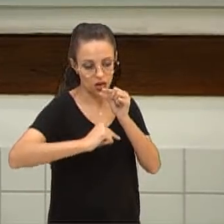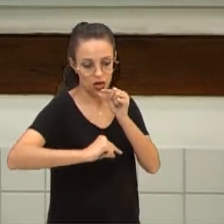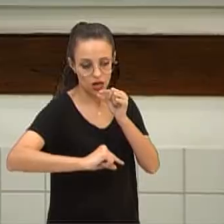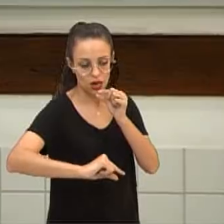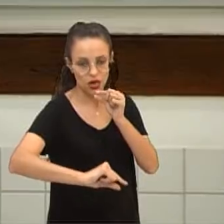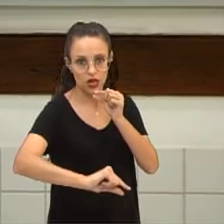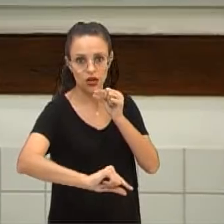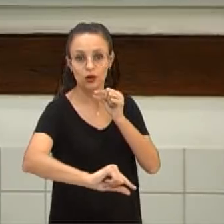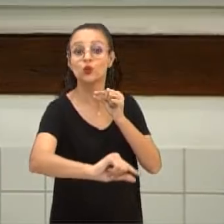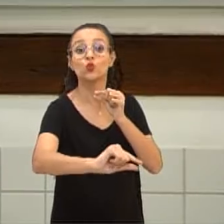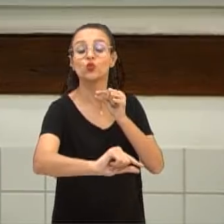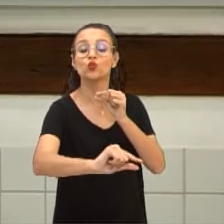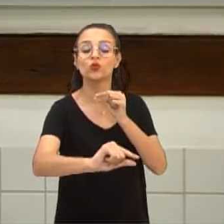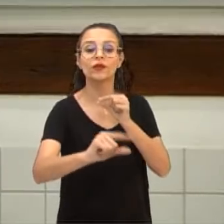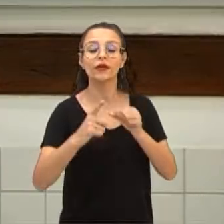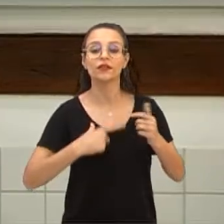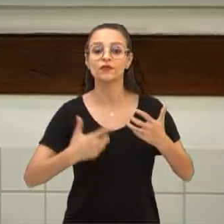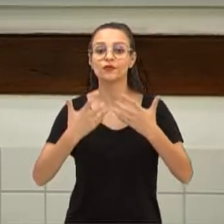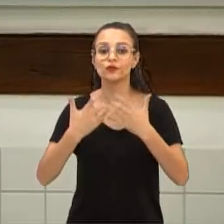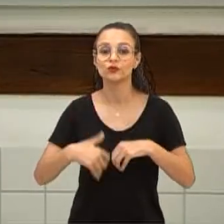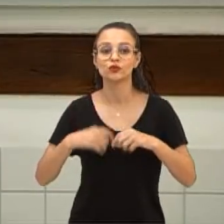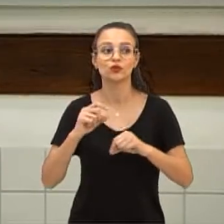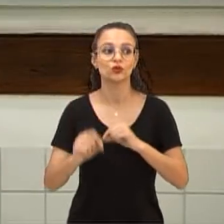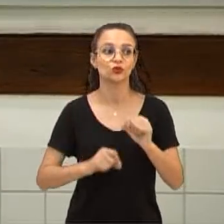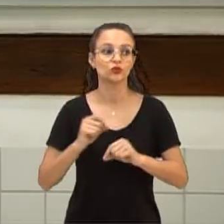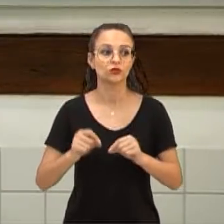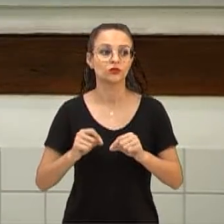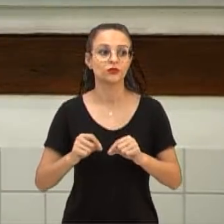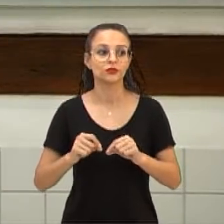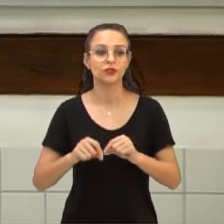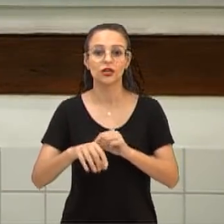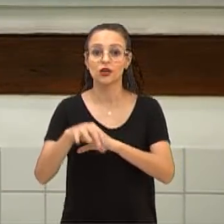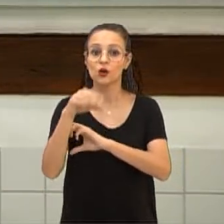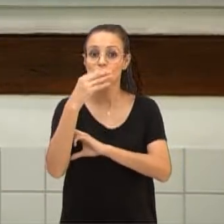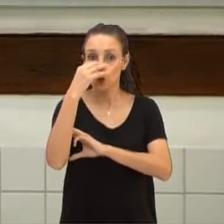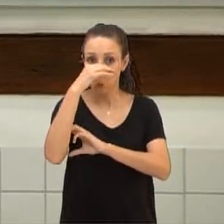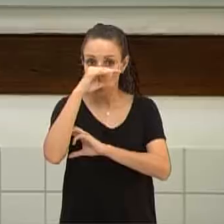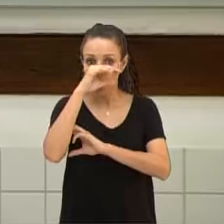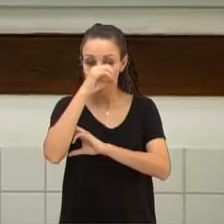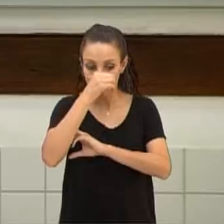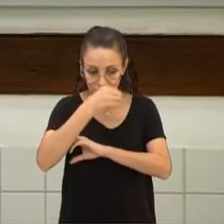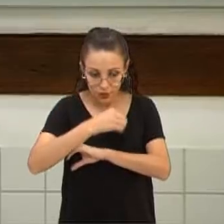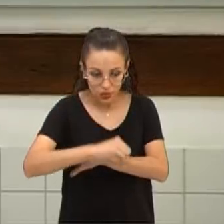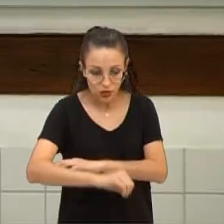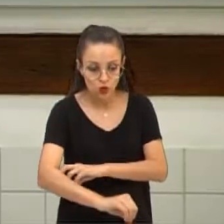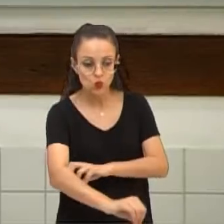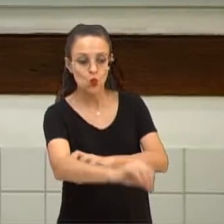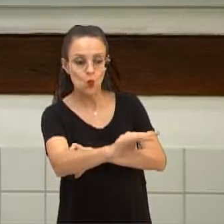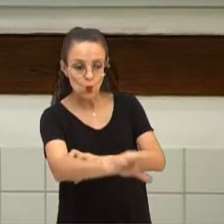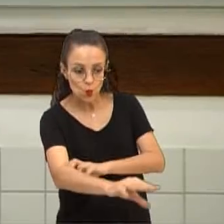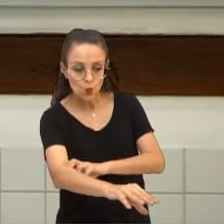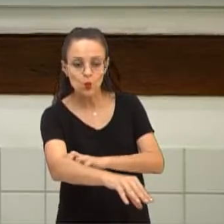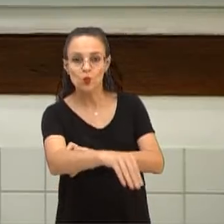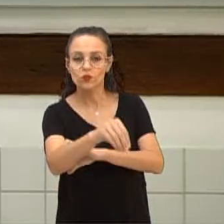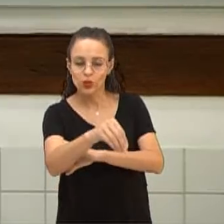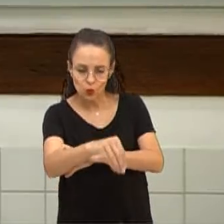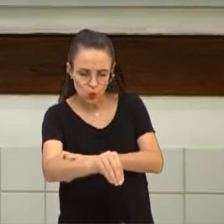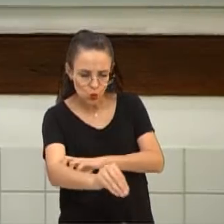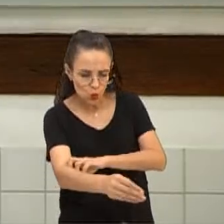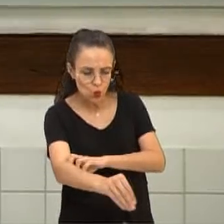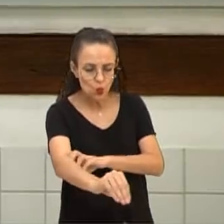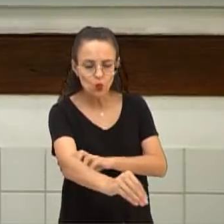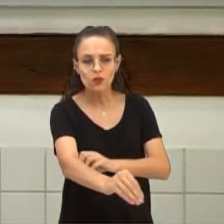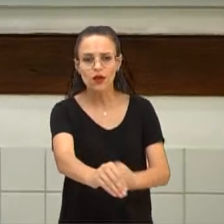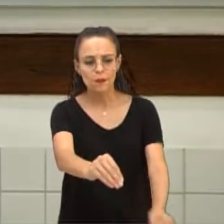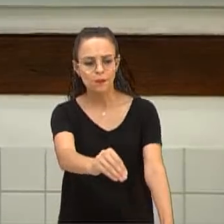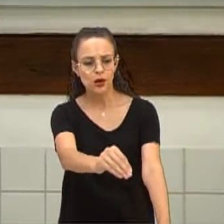formar um mecanismo no qual ele, com o bico dele, ele consegue chegar até as galerias lá profundas do